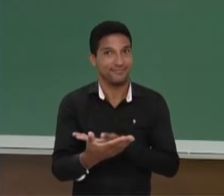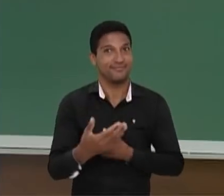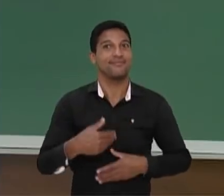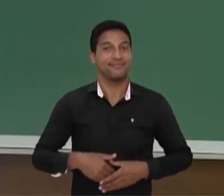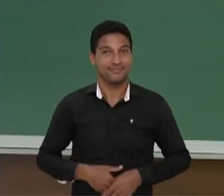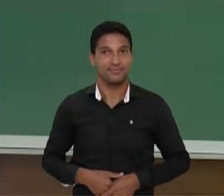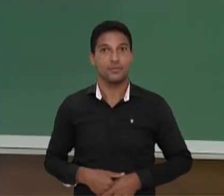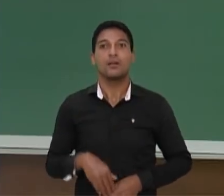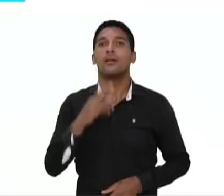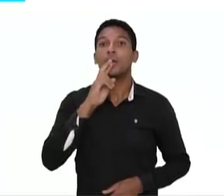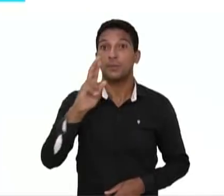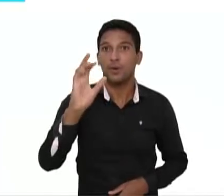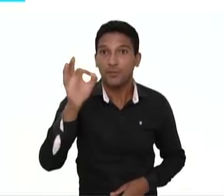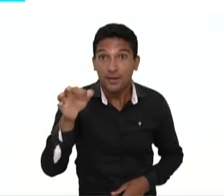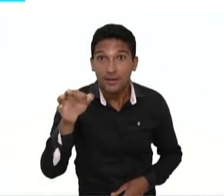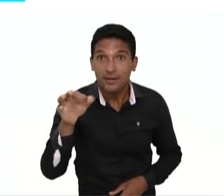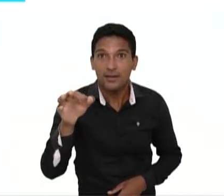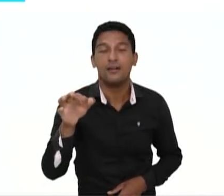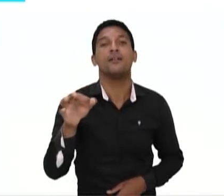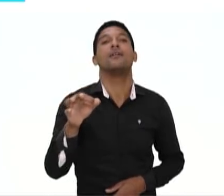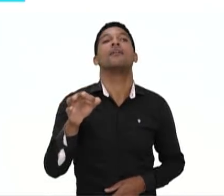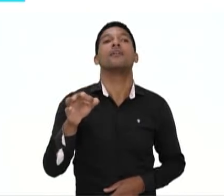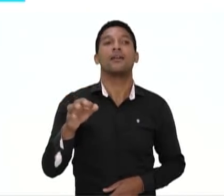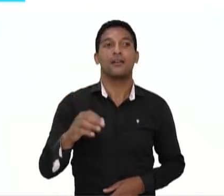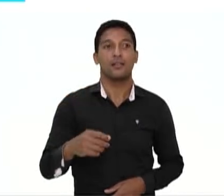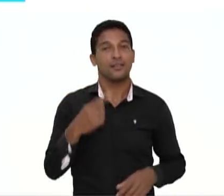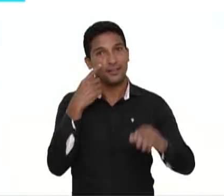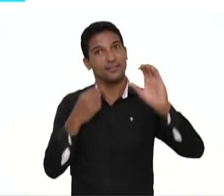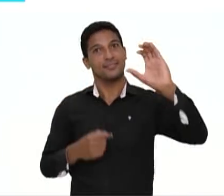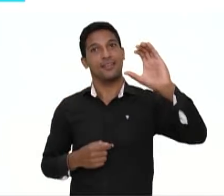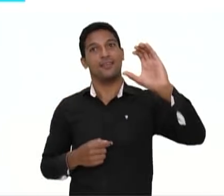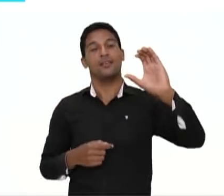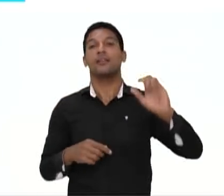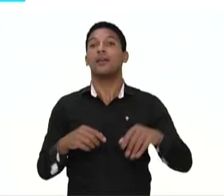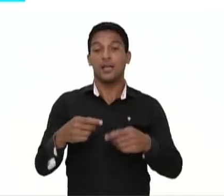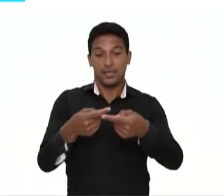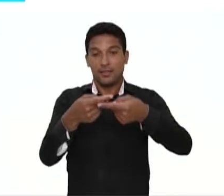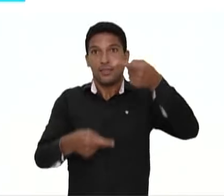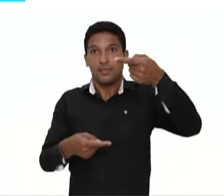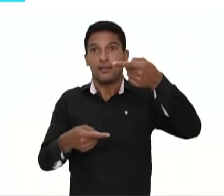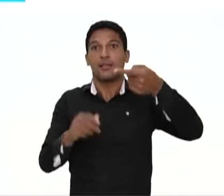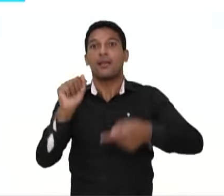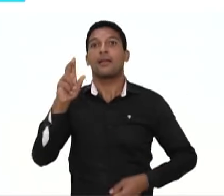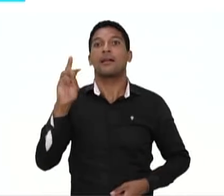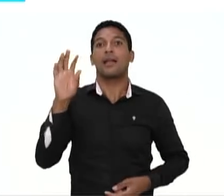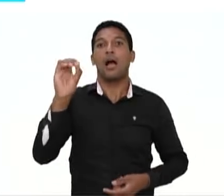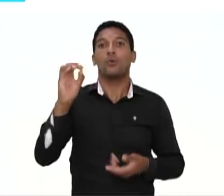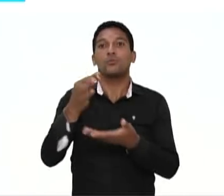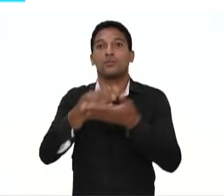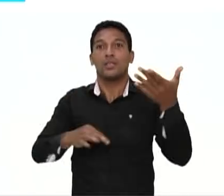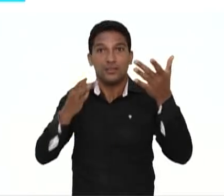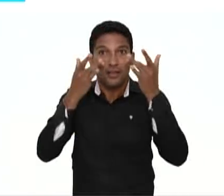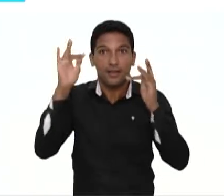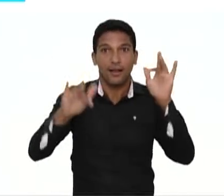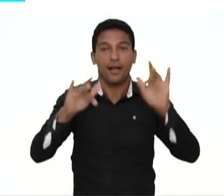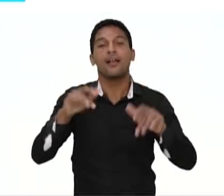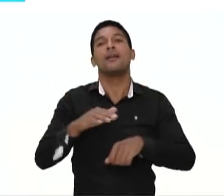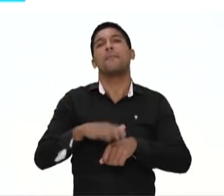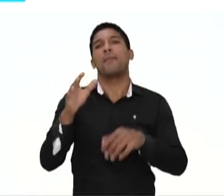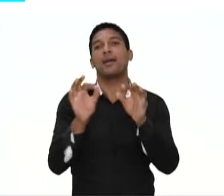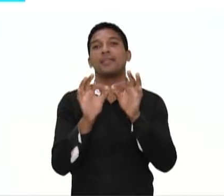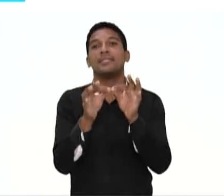A resposta correta é: se tornaram mais simples e passaram a utilizar de elementos cômicos. A